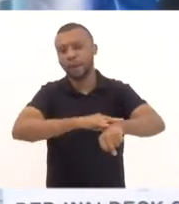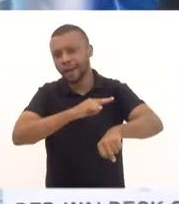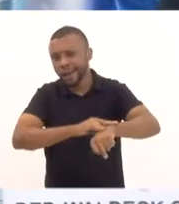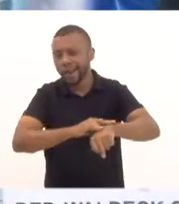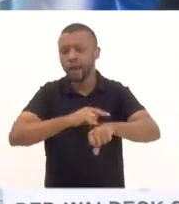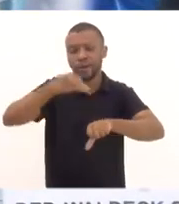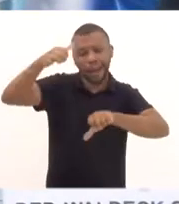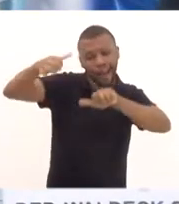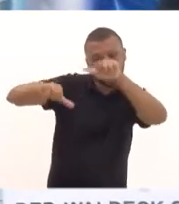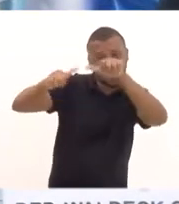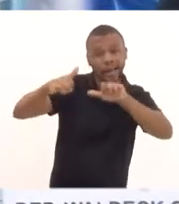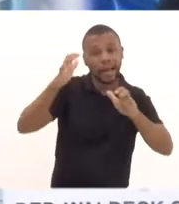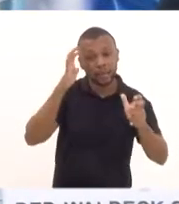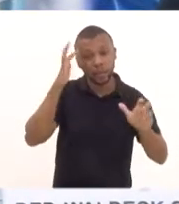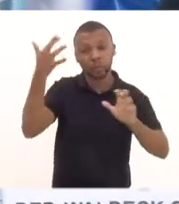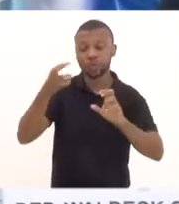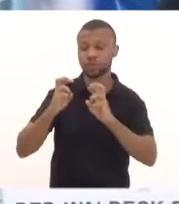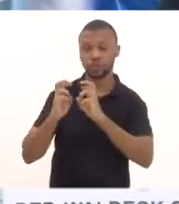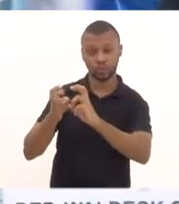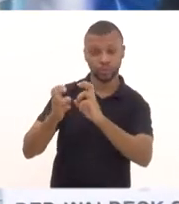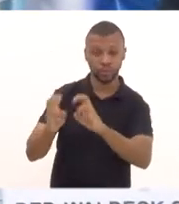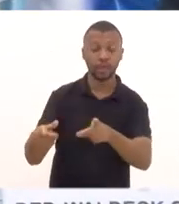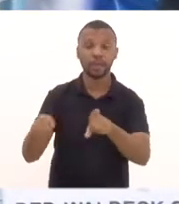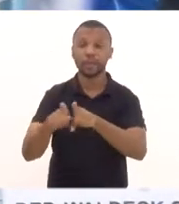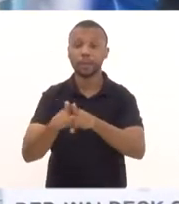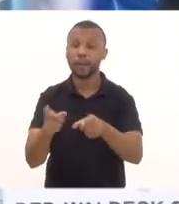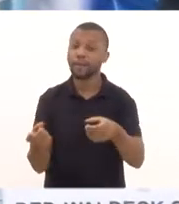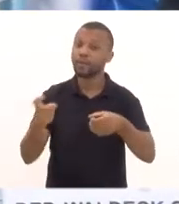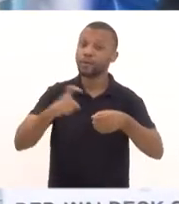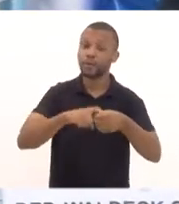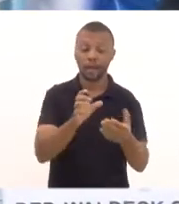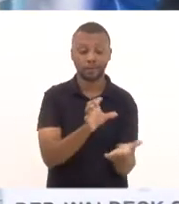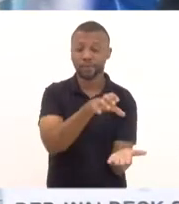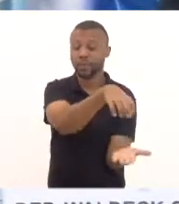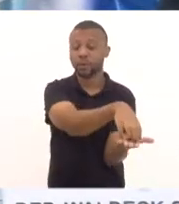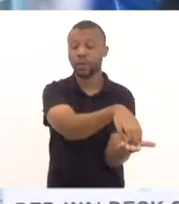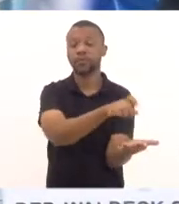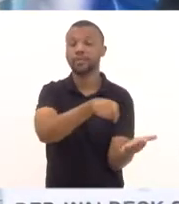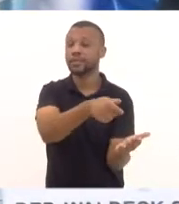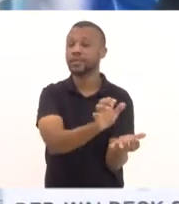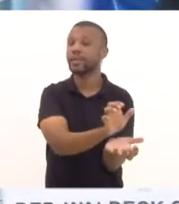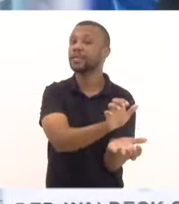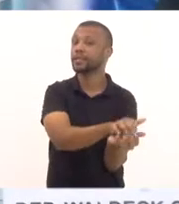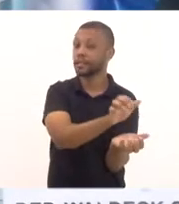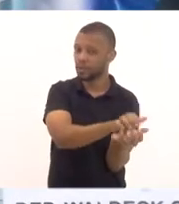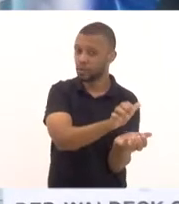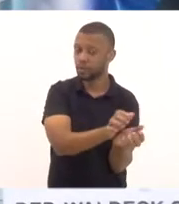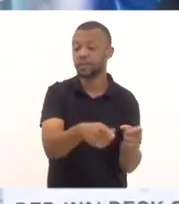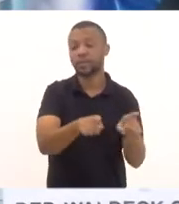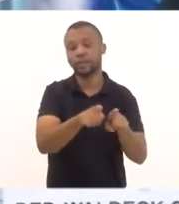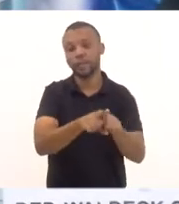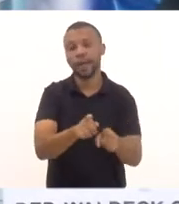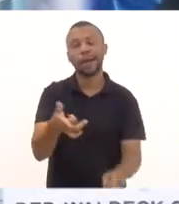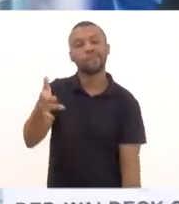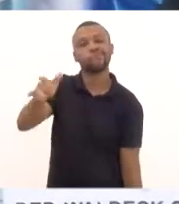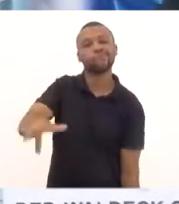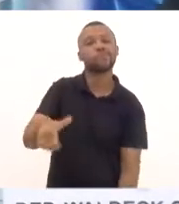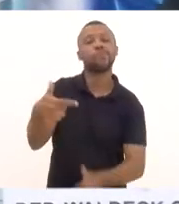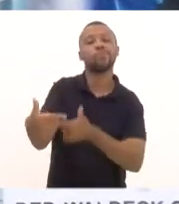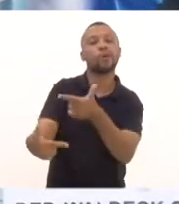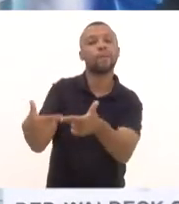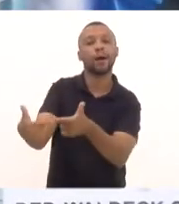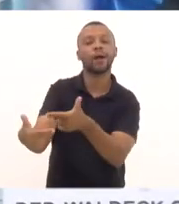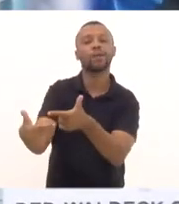estações do retorno do ramal Santa Cruz tem como usando o seu filho zuar relacionados à má prestação do serviço de transporte